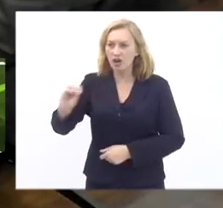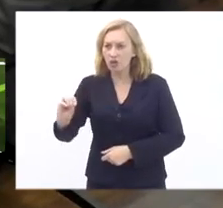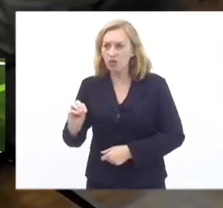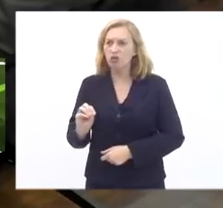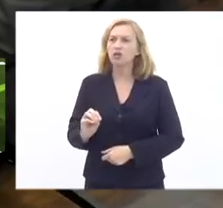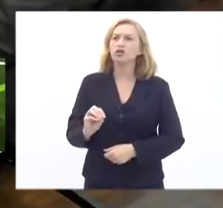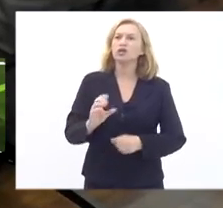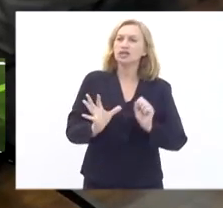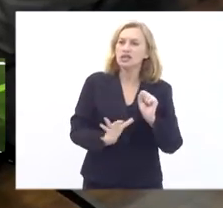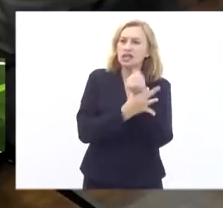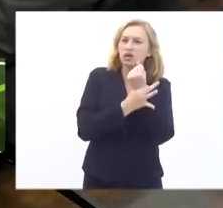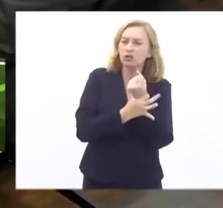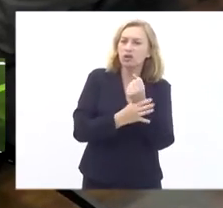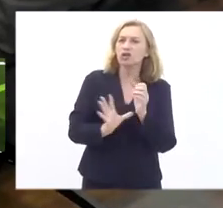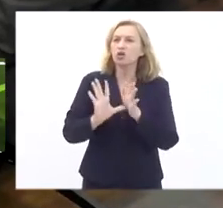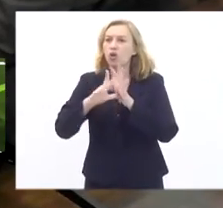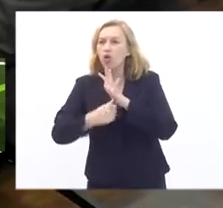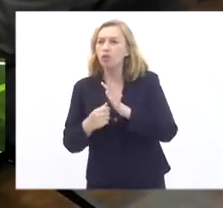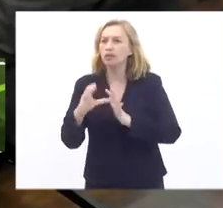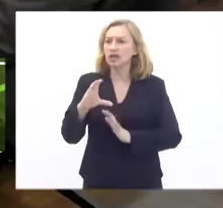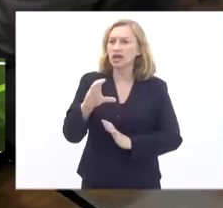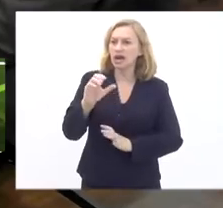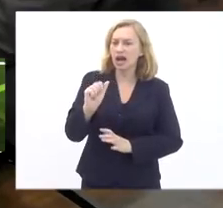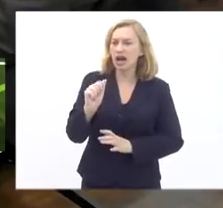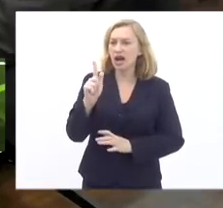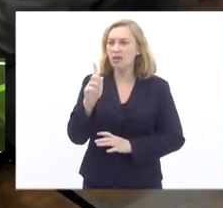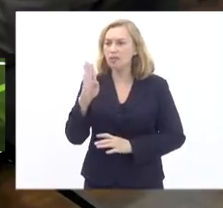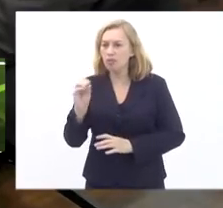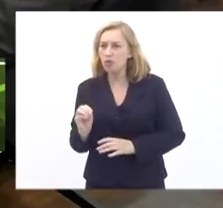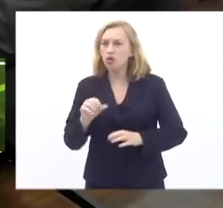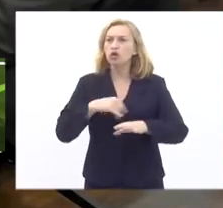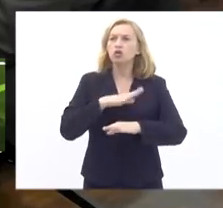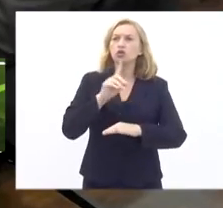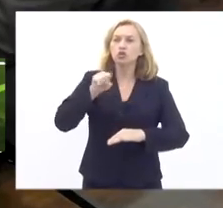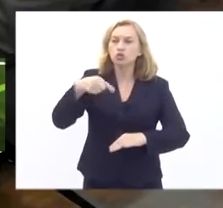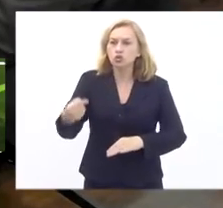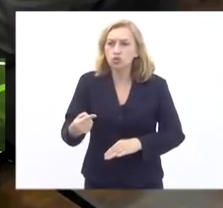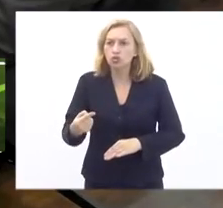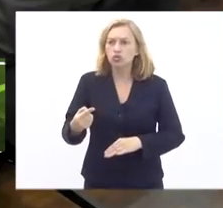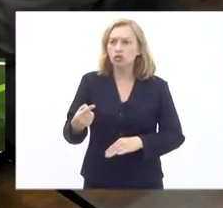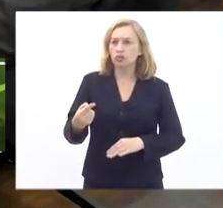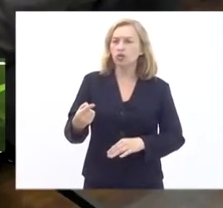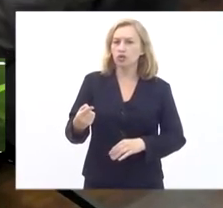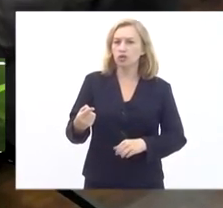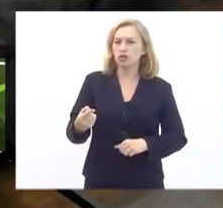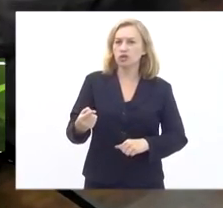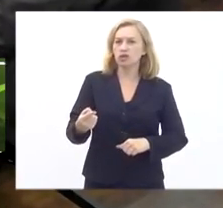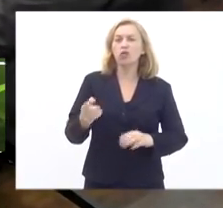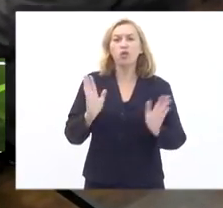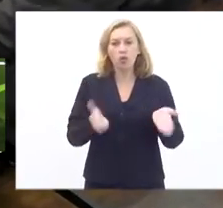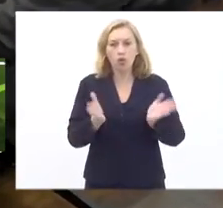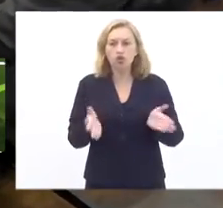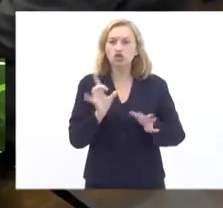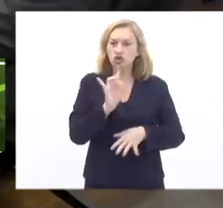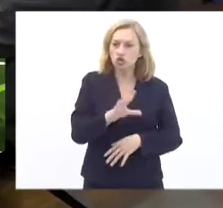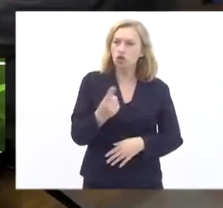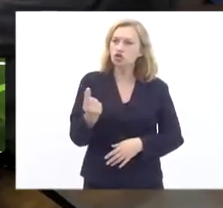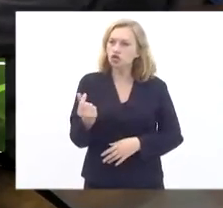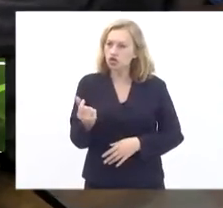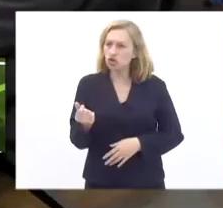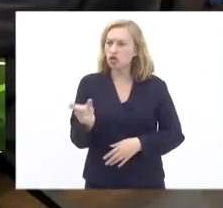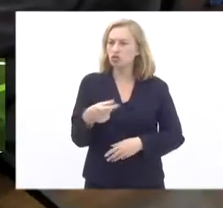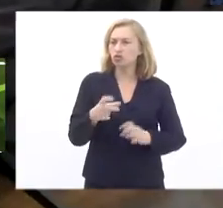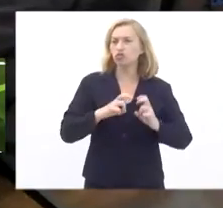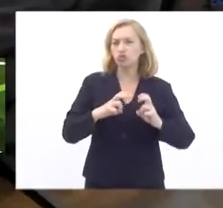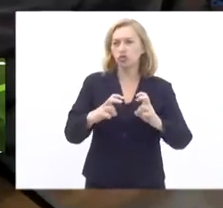de segurança, furto de cabo, isso tudo vai ser visto nas próximas oitivas. Hoje, nós estamos tratando da questão da